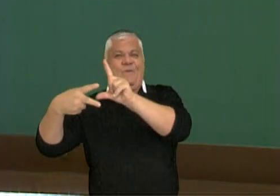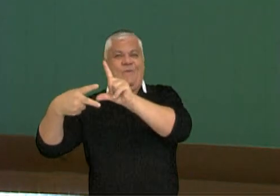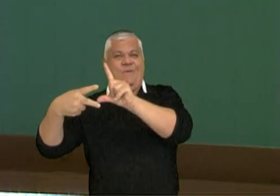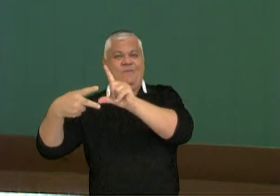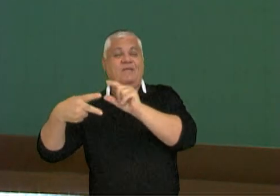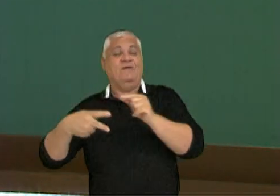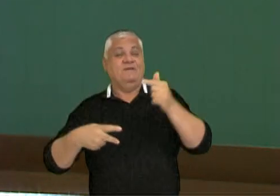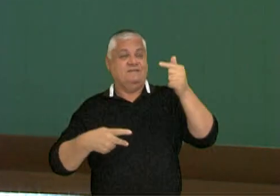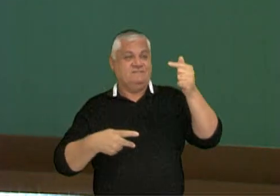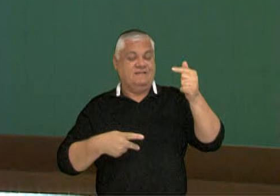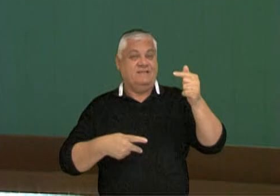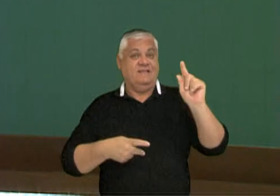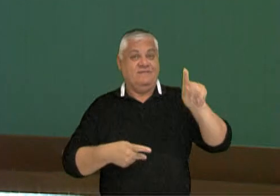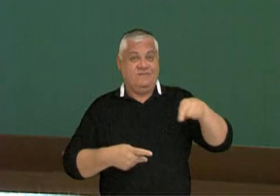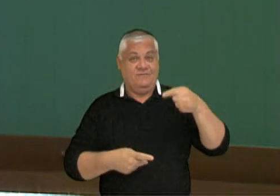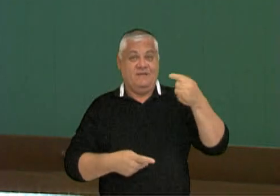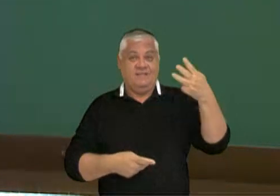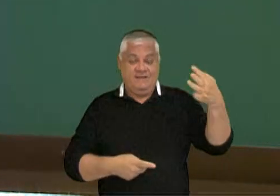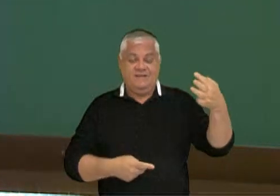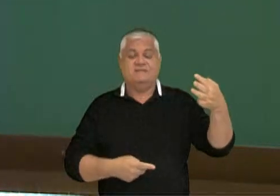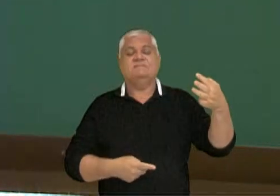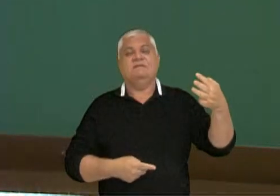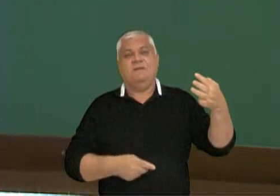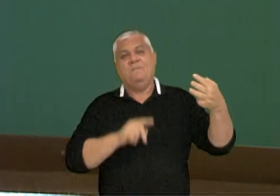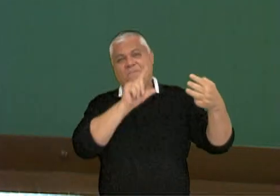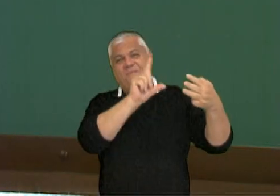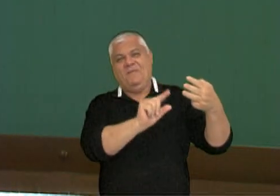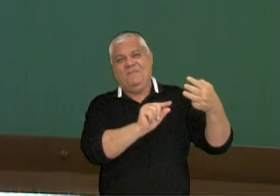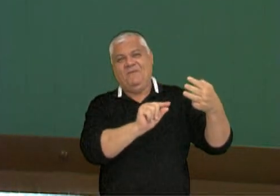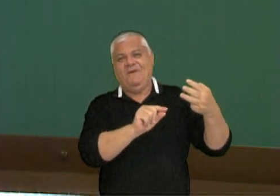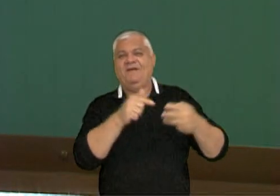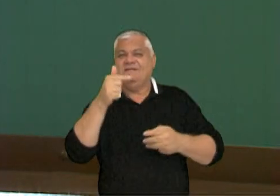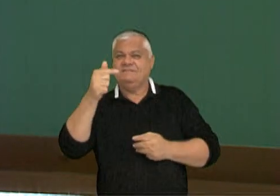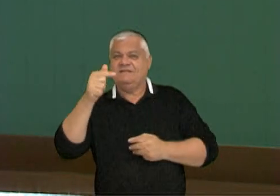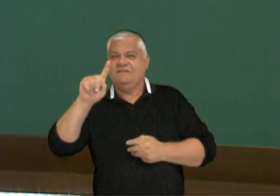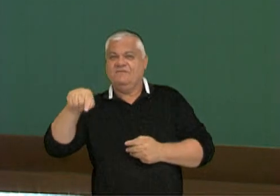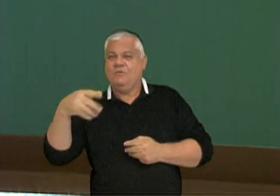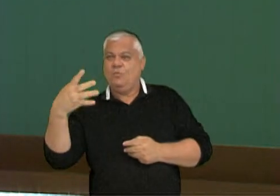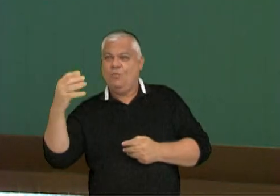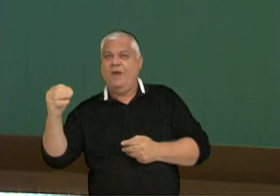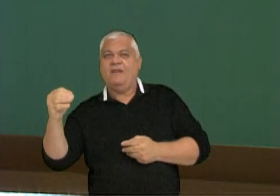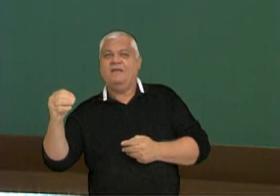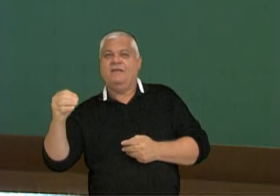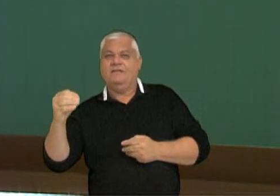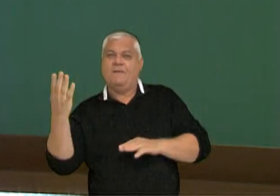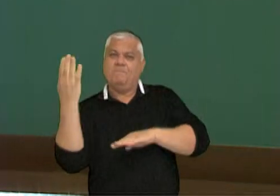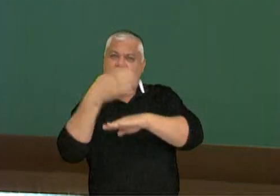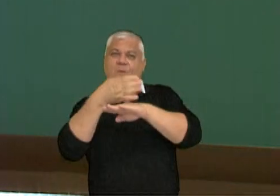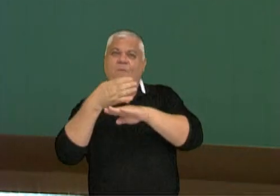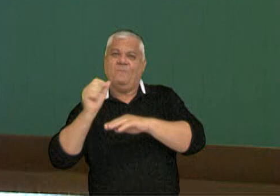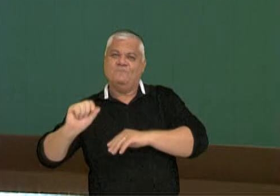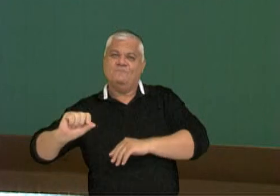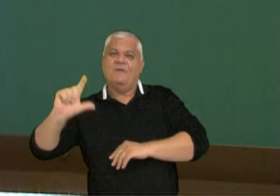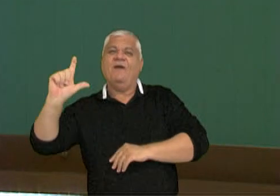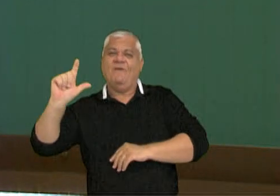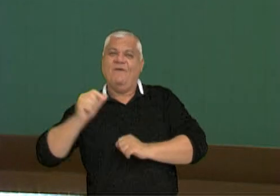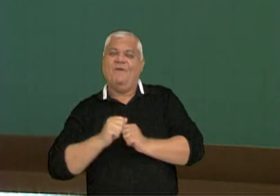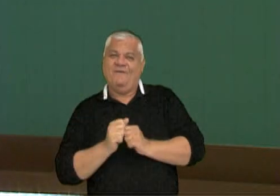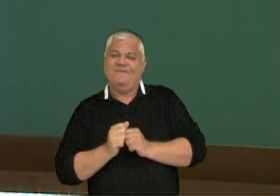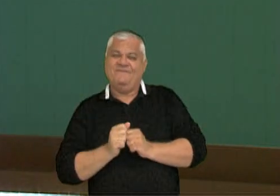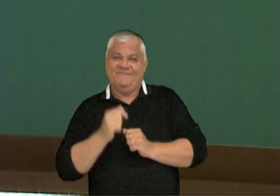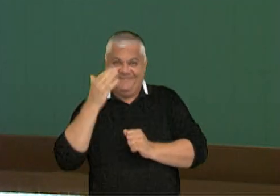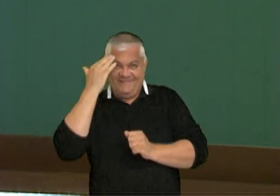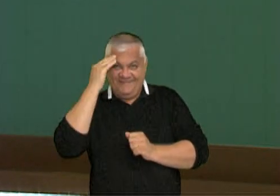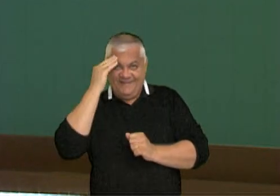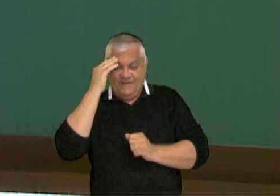72,13, ele é menor que 72,40, ok? 13 é menor que 40, então esse